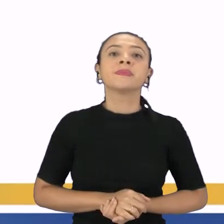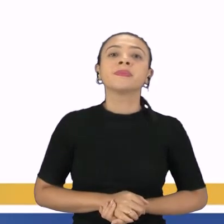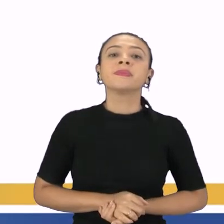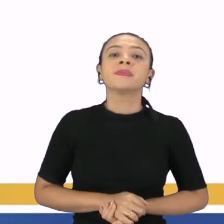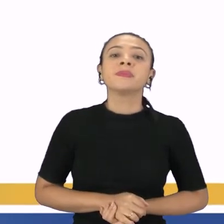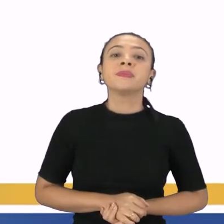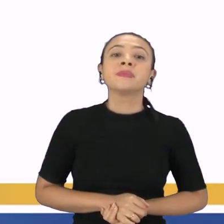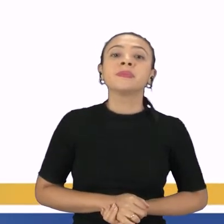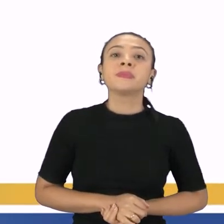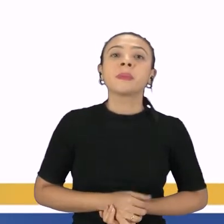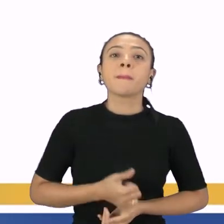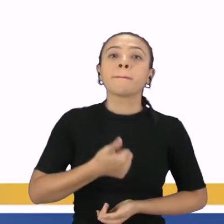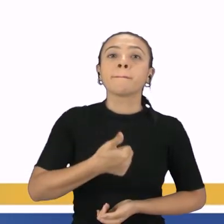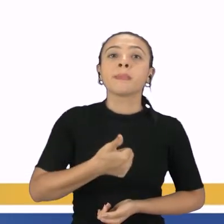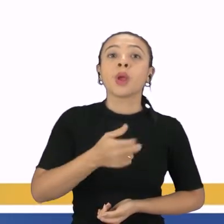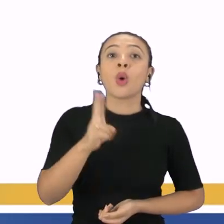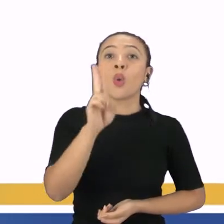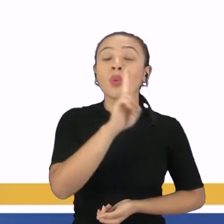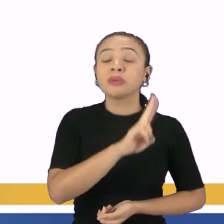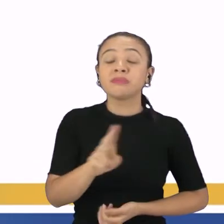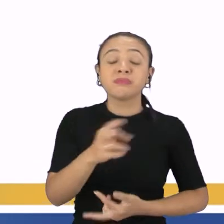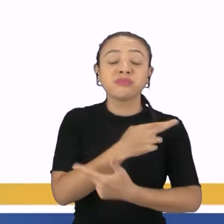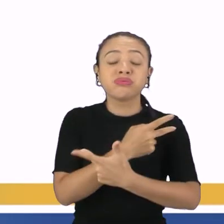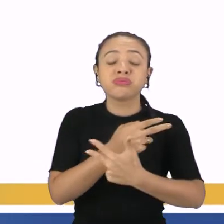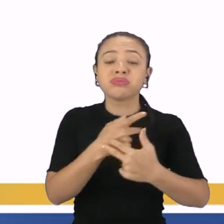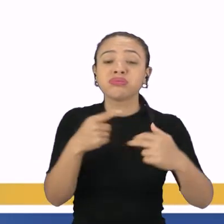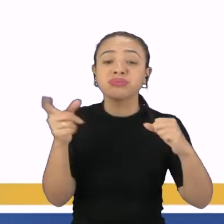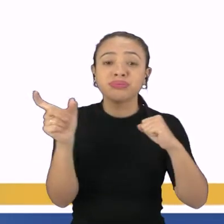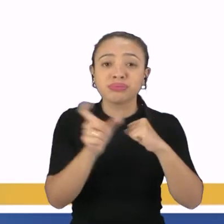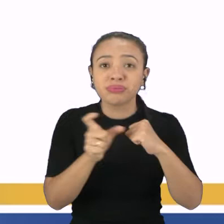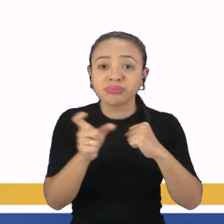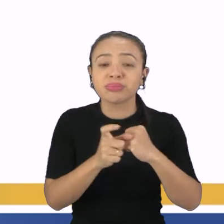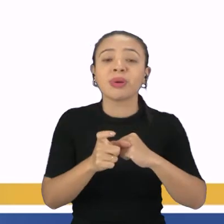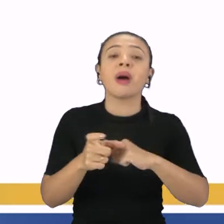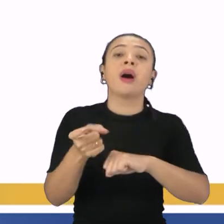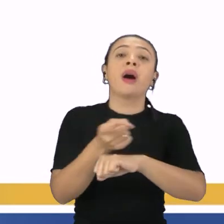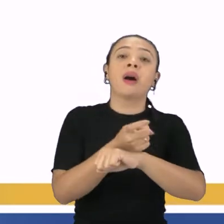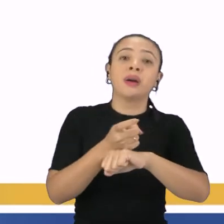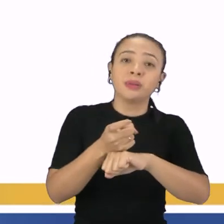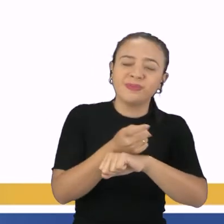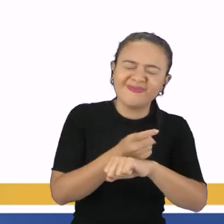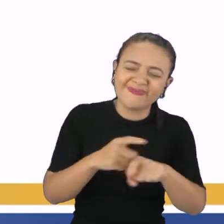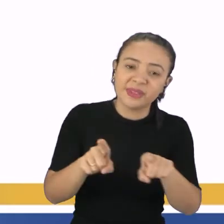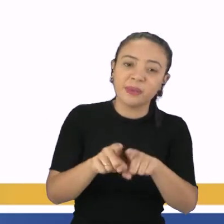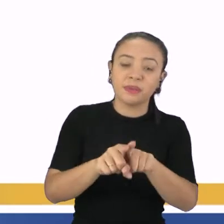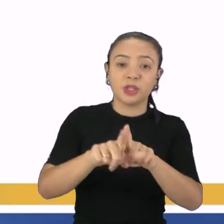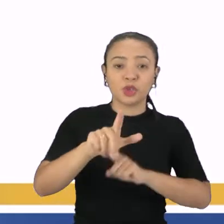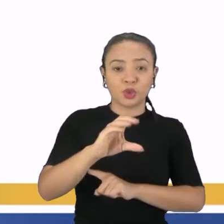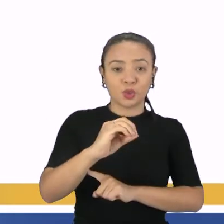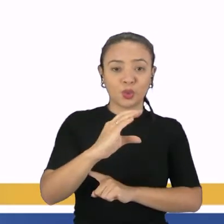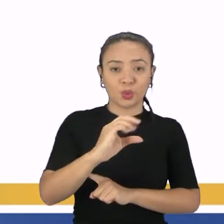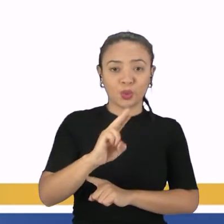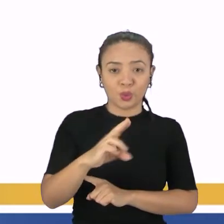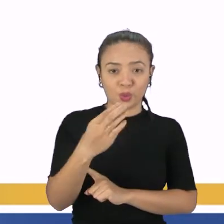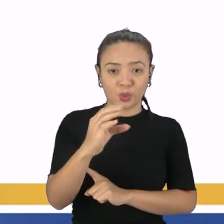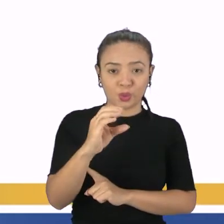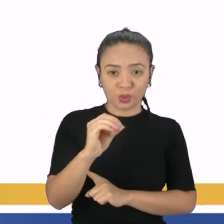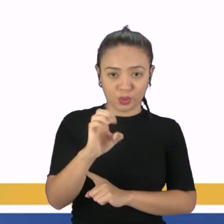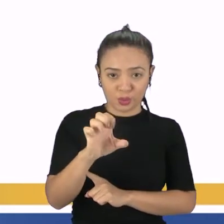Primeiramente, a utilização de muitos substantivos, adjetivos e locuções adjetivas, como por